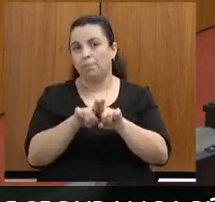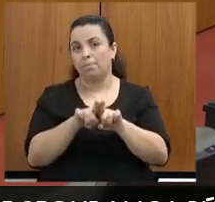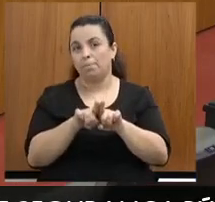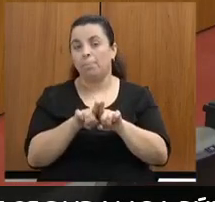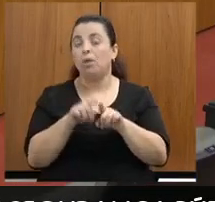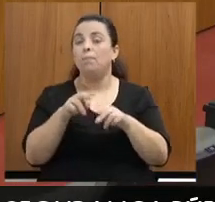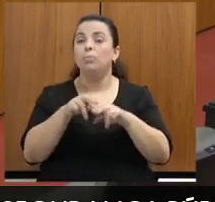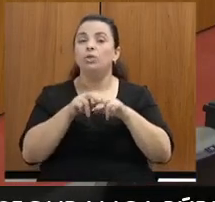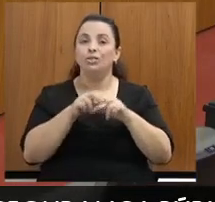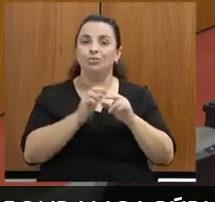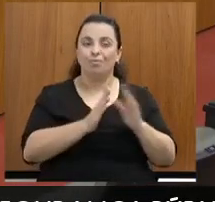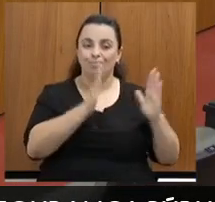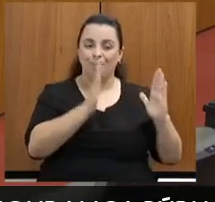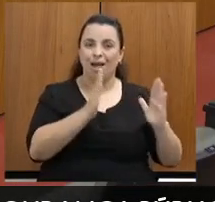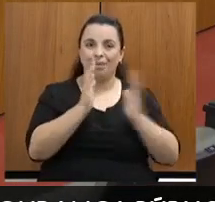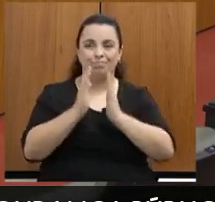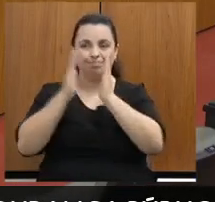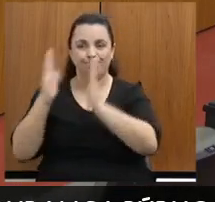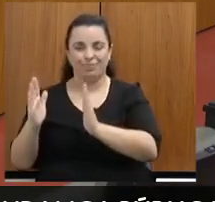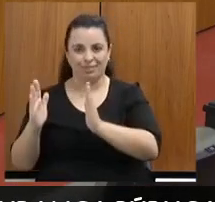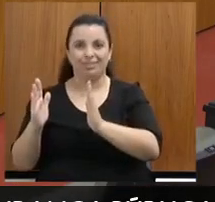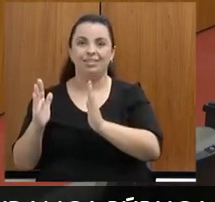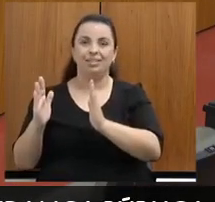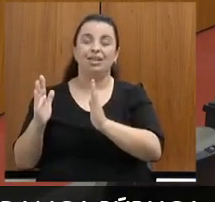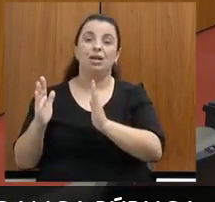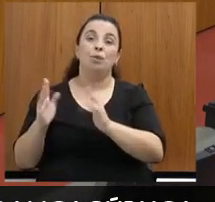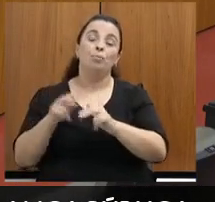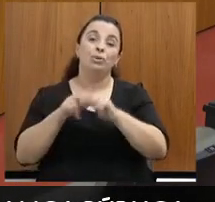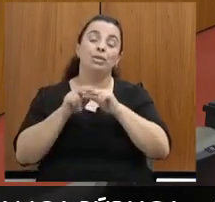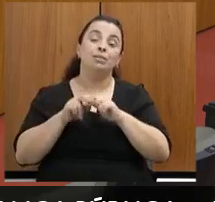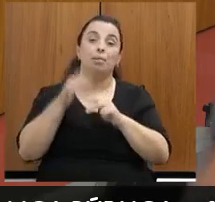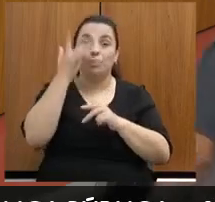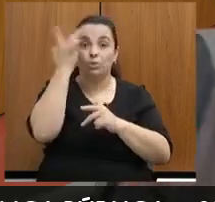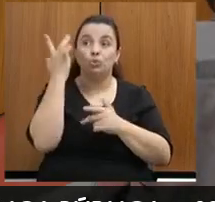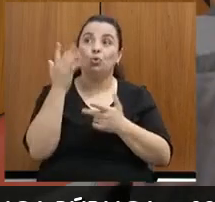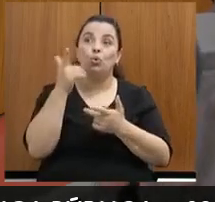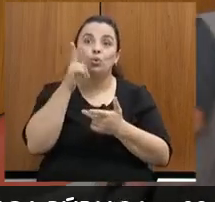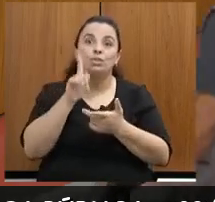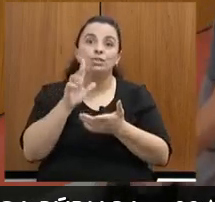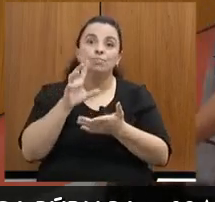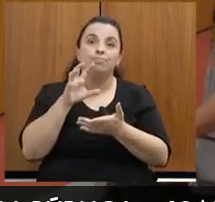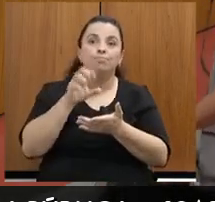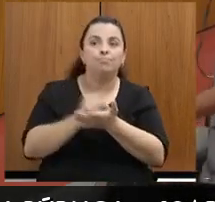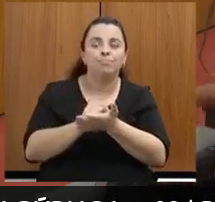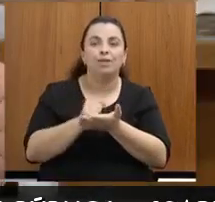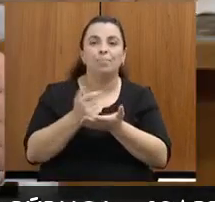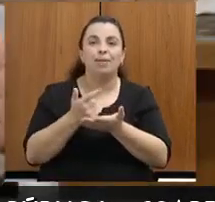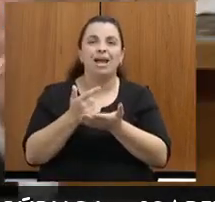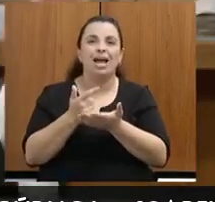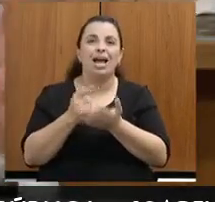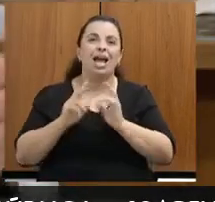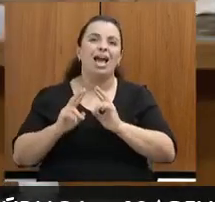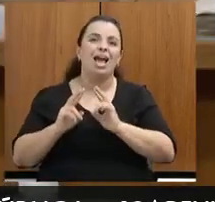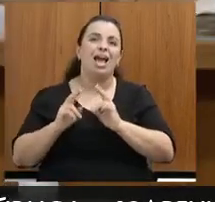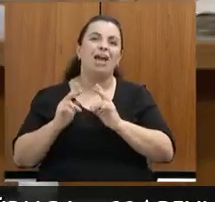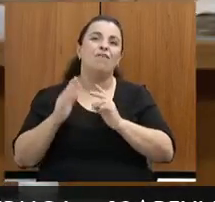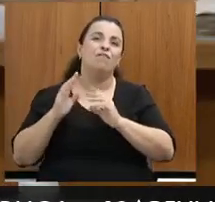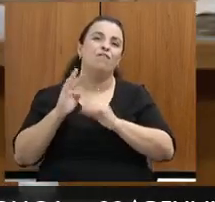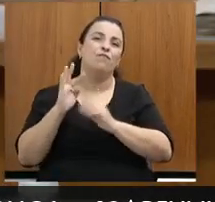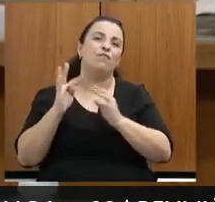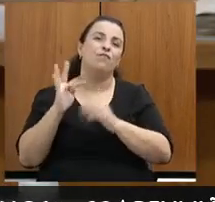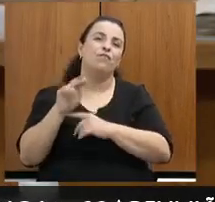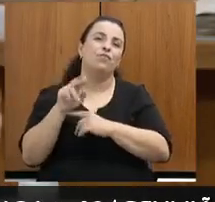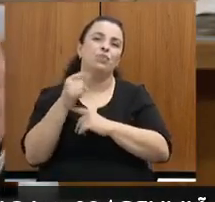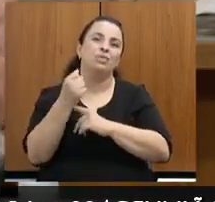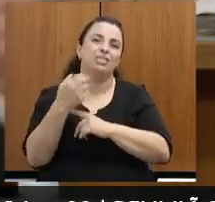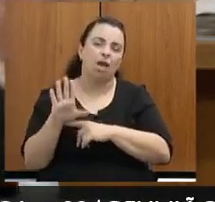nós dividimos para que os candidatos pudessem se inscrever para carreiras diferentes então isso foi uma